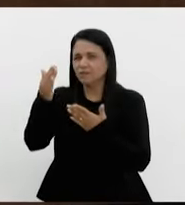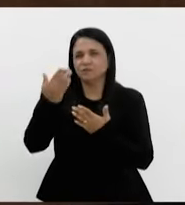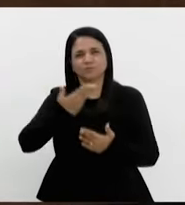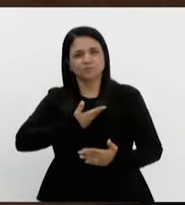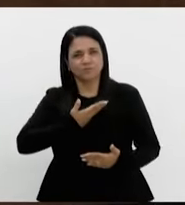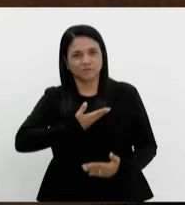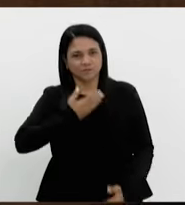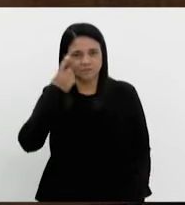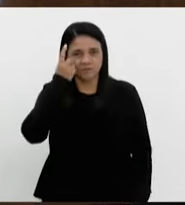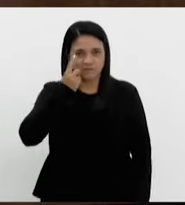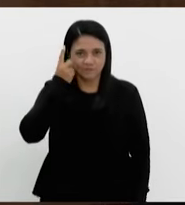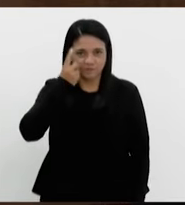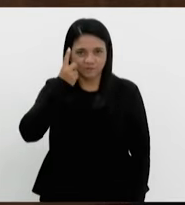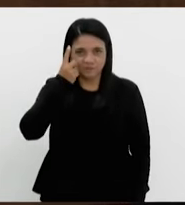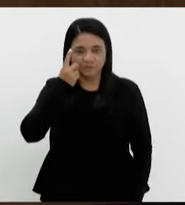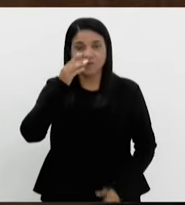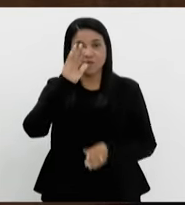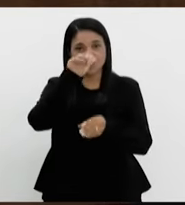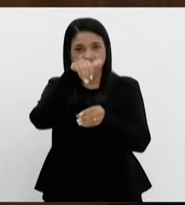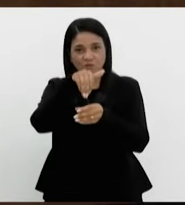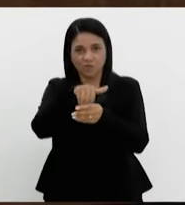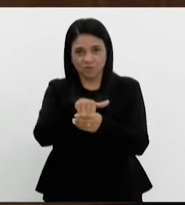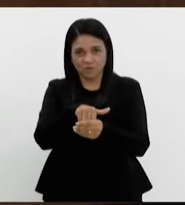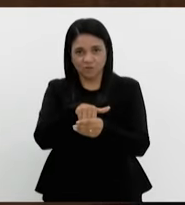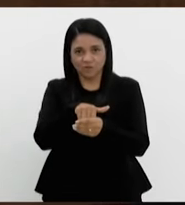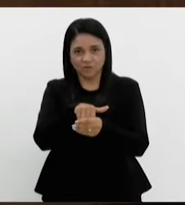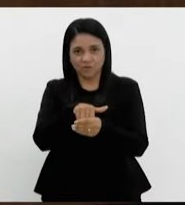que votaram,